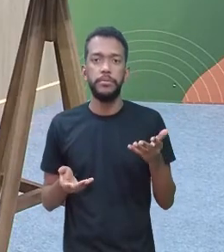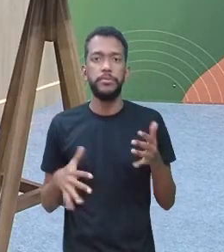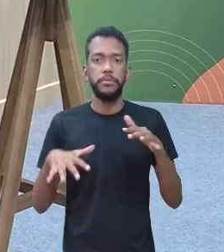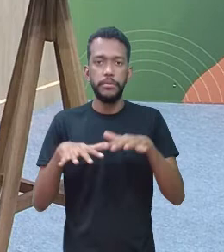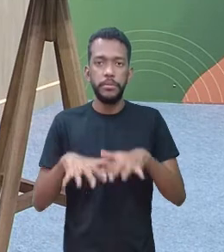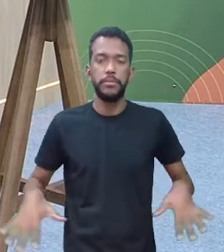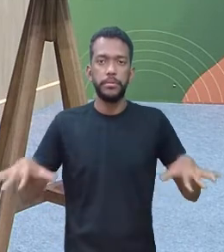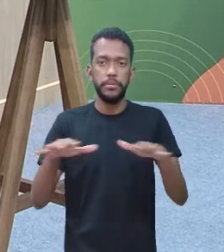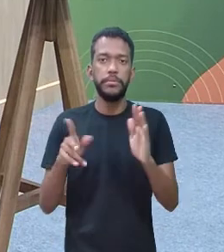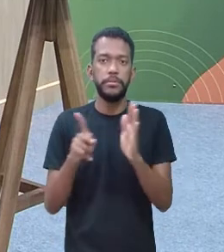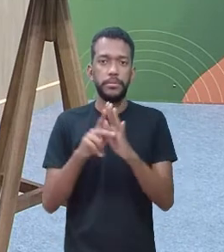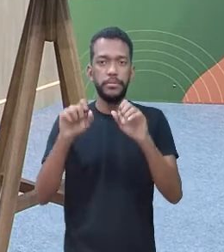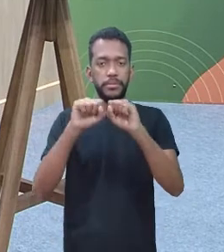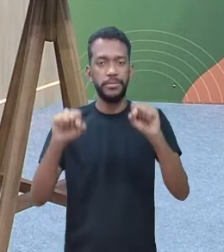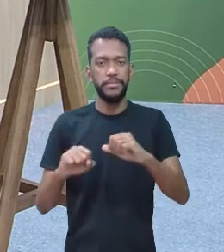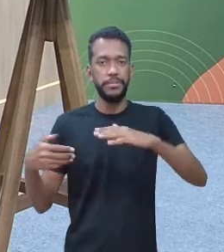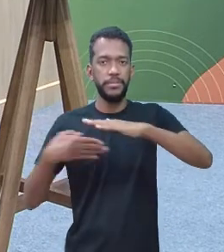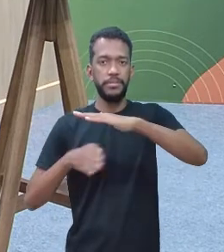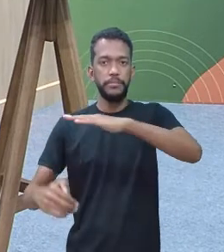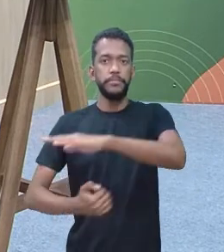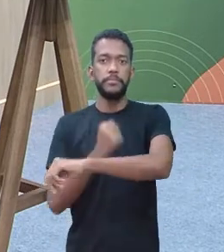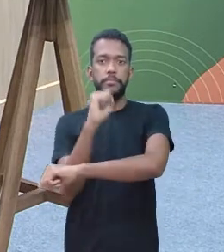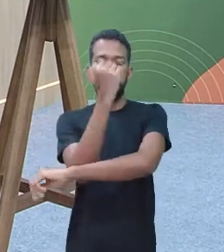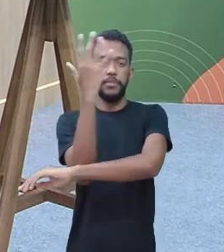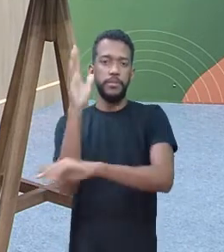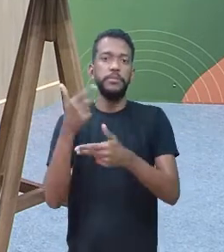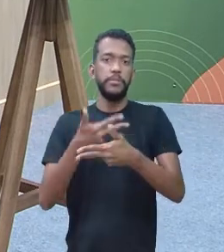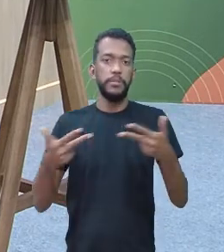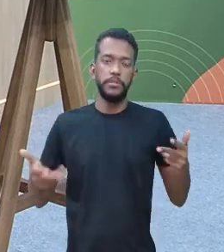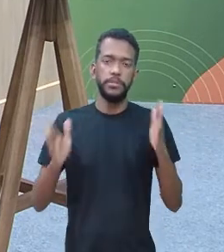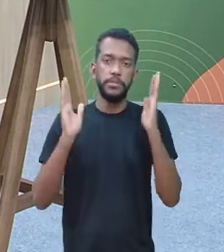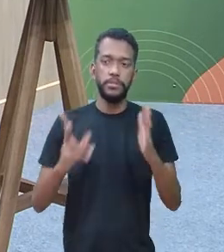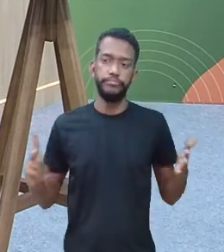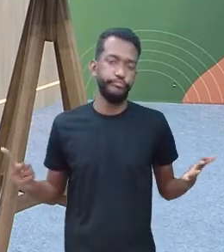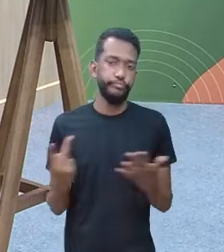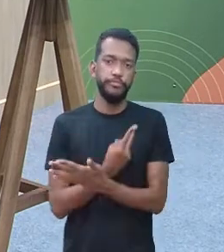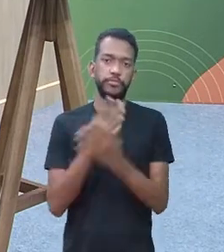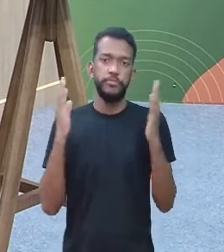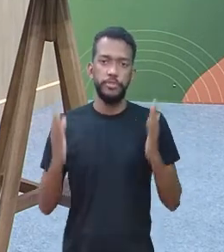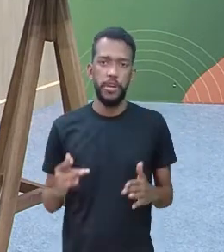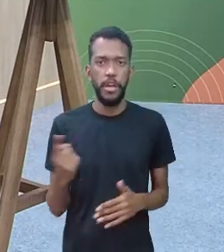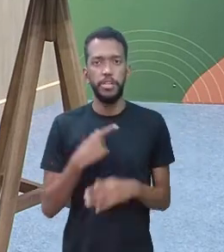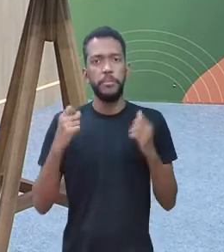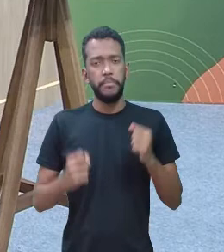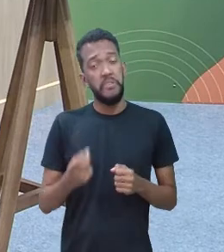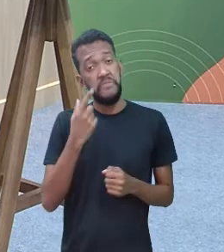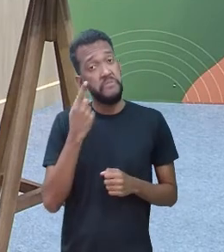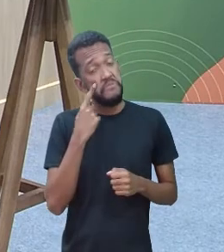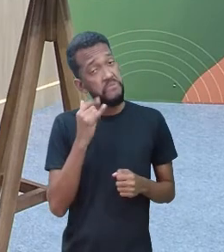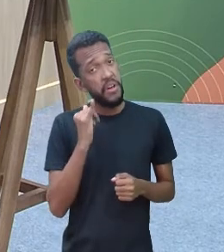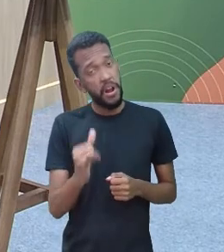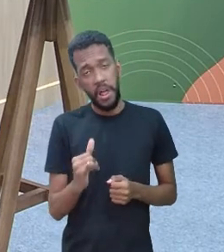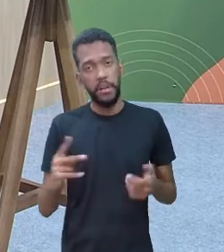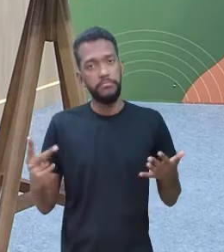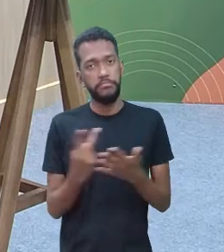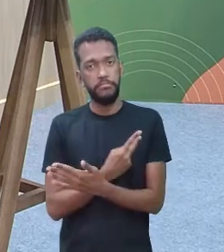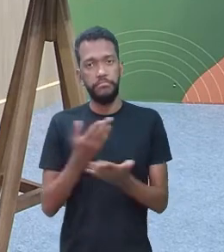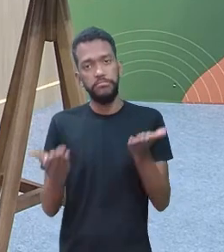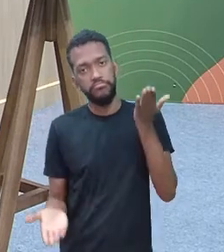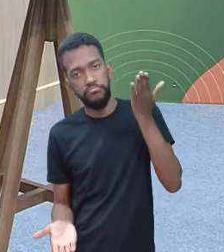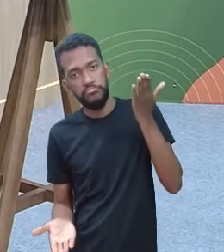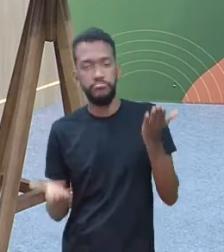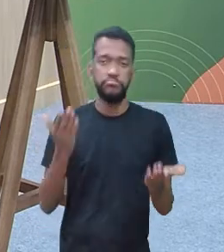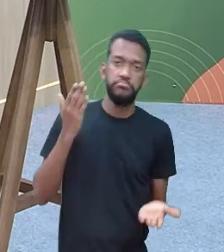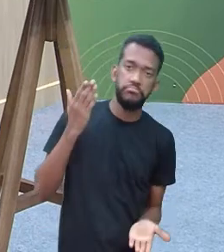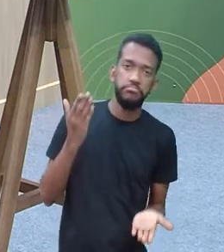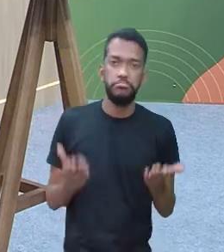integrantes de um ecossistema, de um ambiente, ocorre uma alteração, a gente pode dizer que ocorreu um desequilíbrio. Esse desequilíbrio